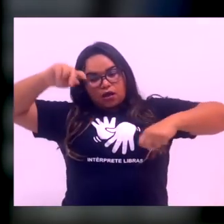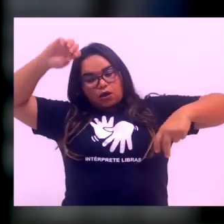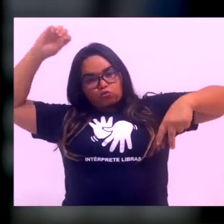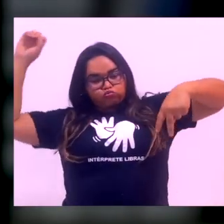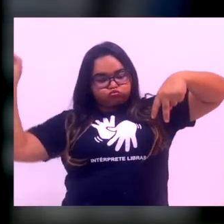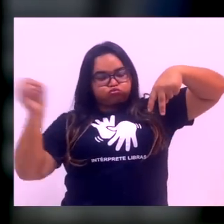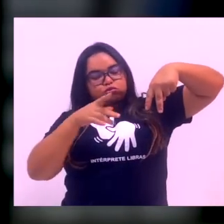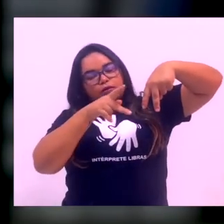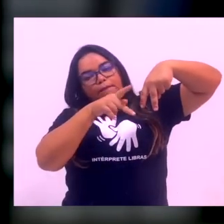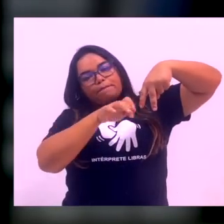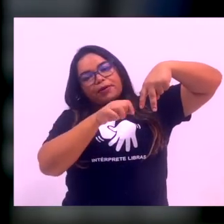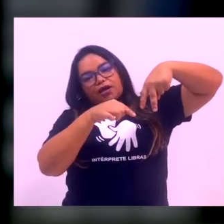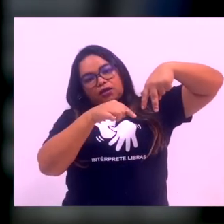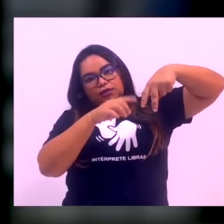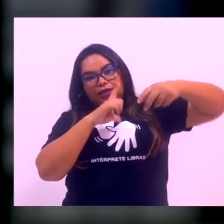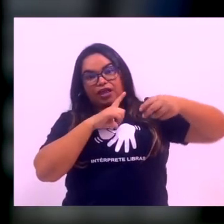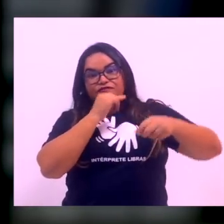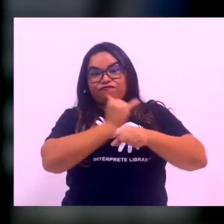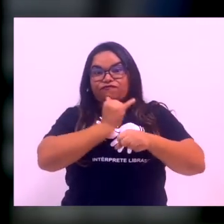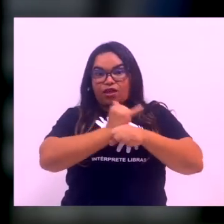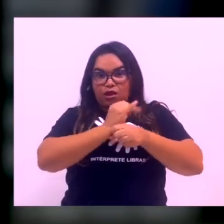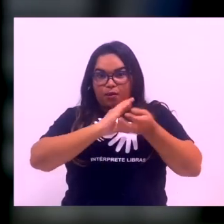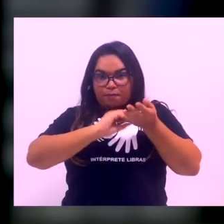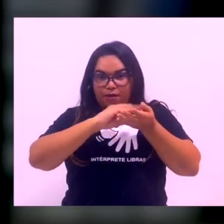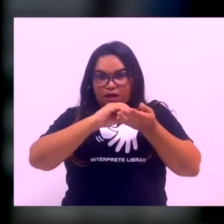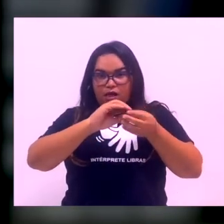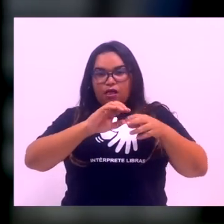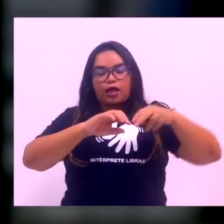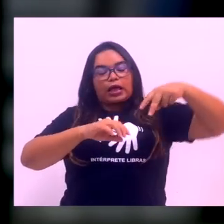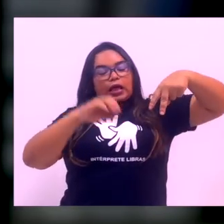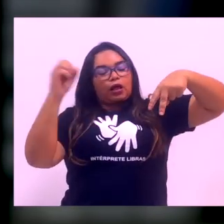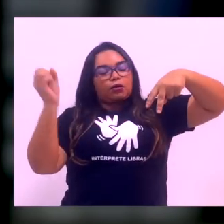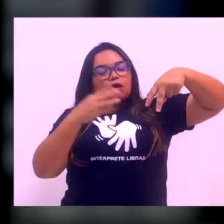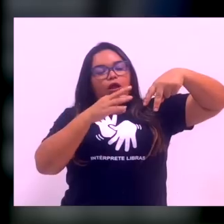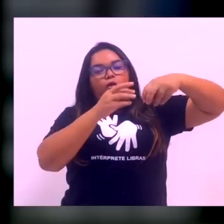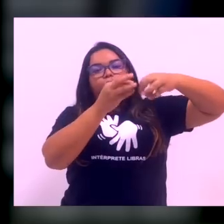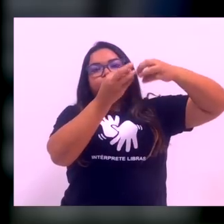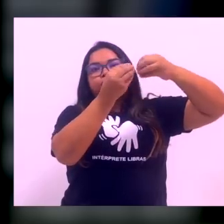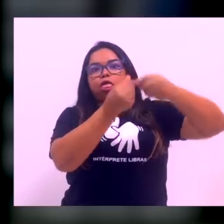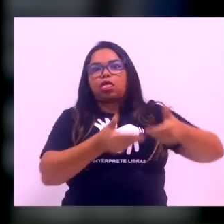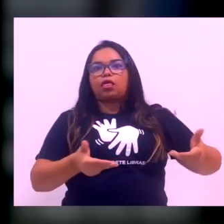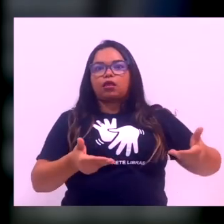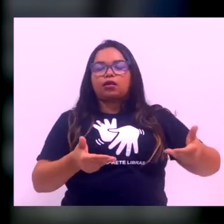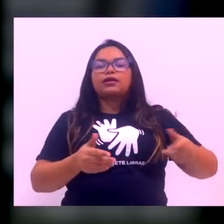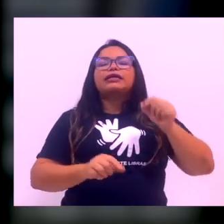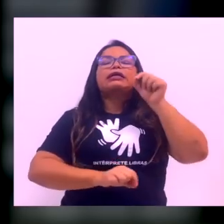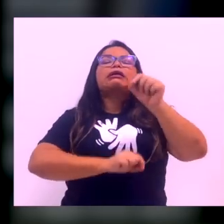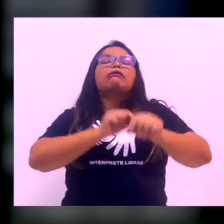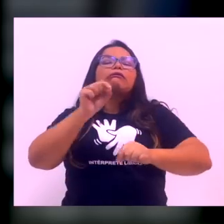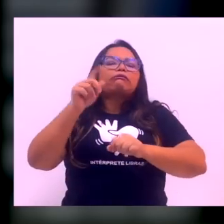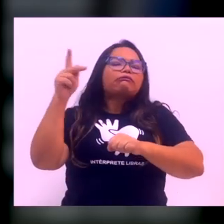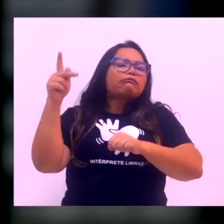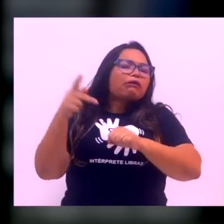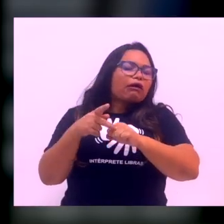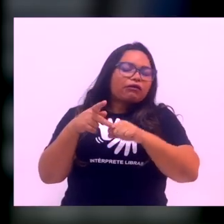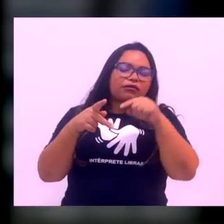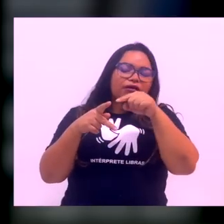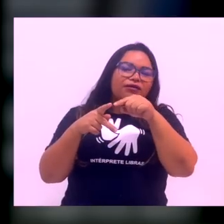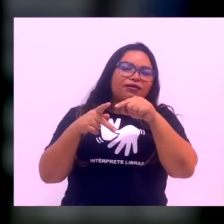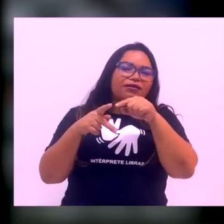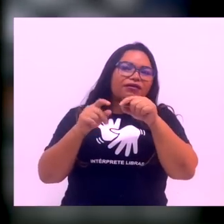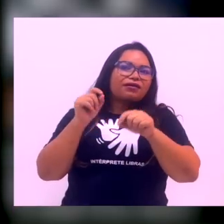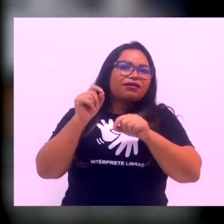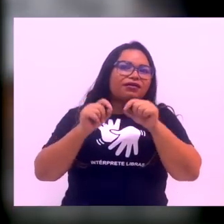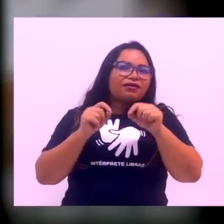Você pode verificar por si mesmo. Ela atingiu a estátua nos pés de ferro e de barro e os esmiuçou.